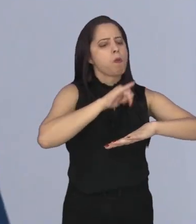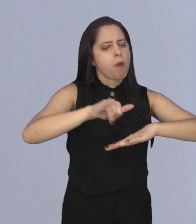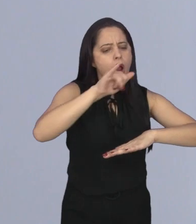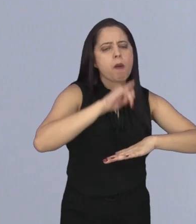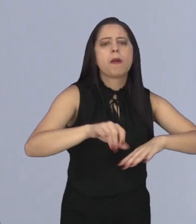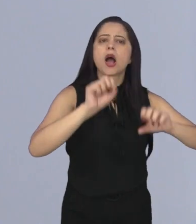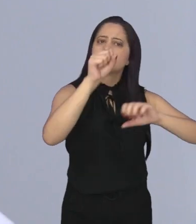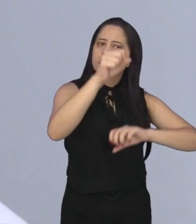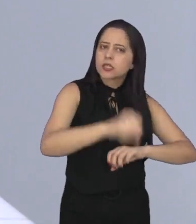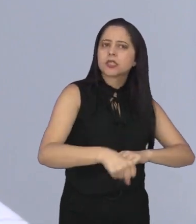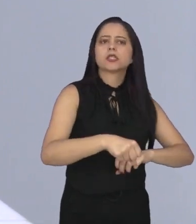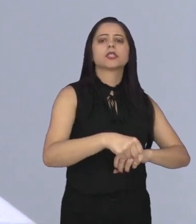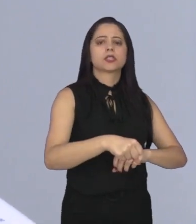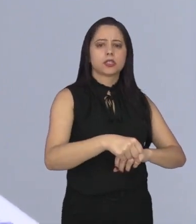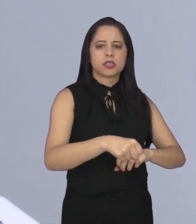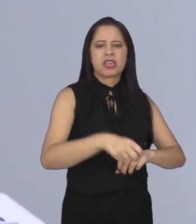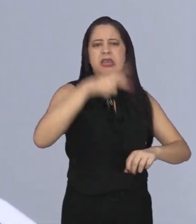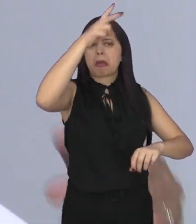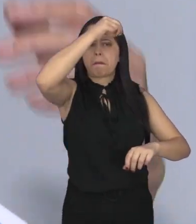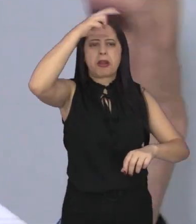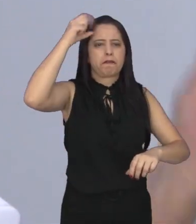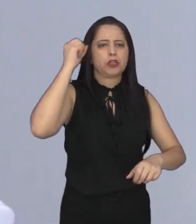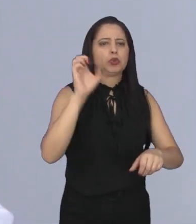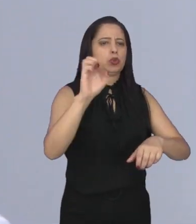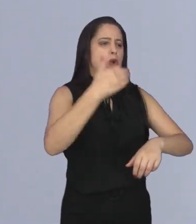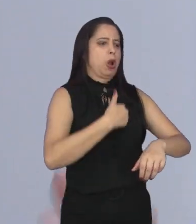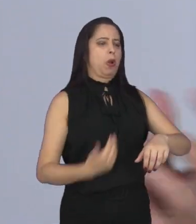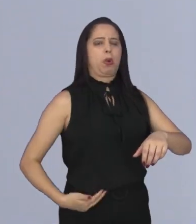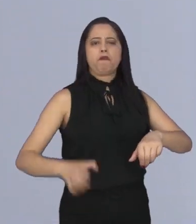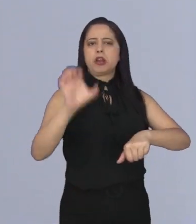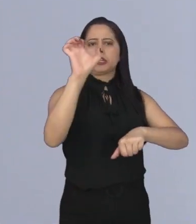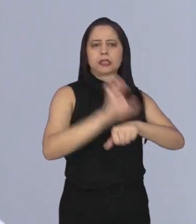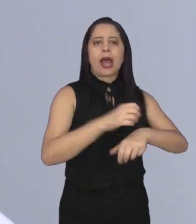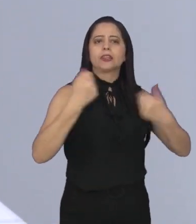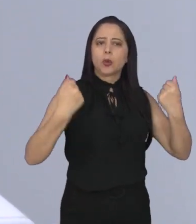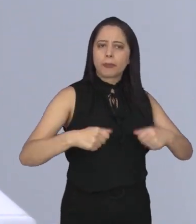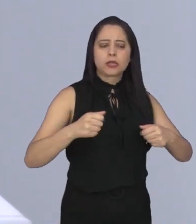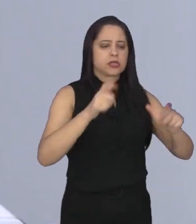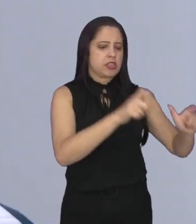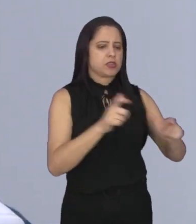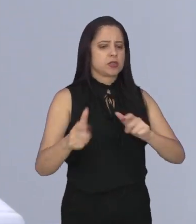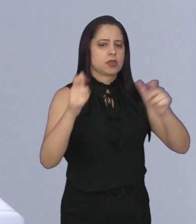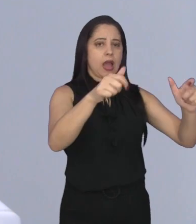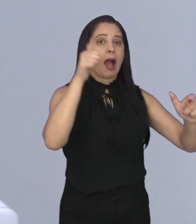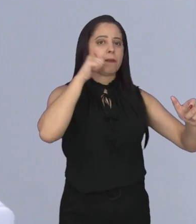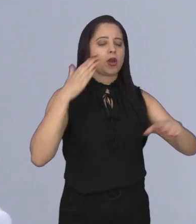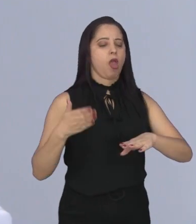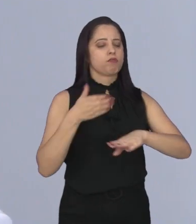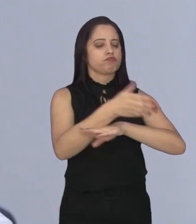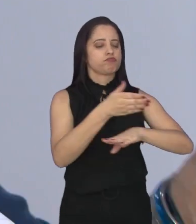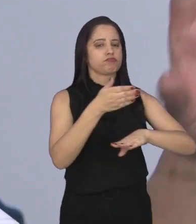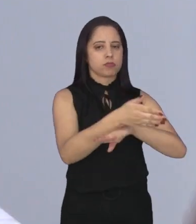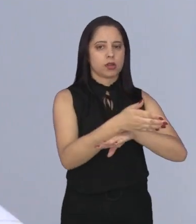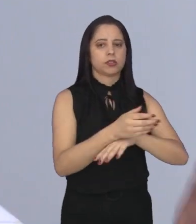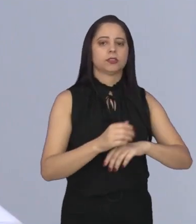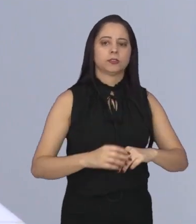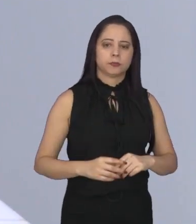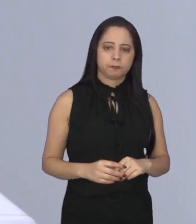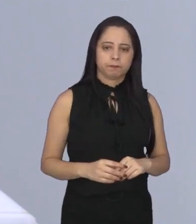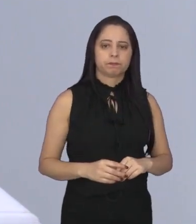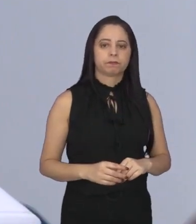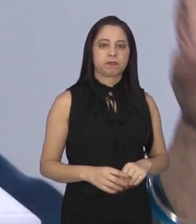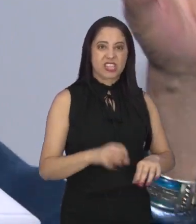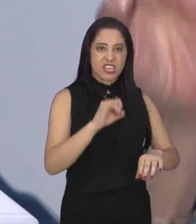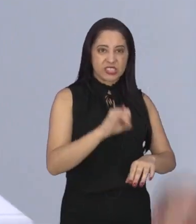as ouvidorias que existem dentro da prefeitura, no governo do estado, tem que ocupar todos esses espaços. Se